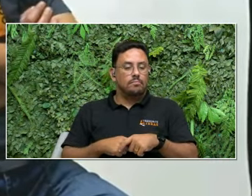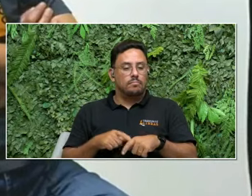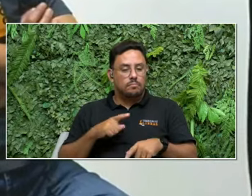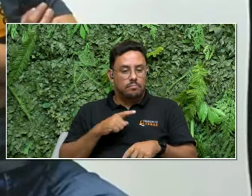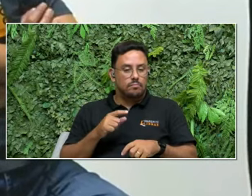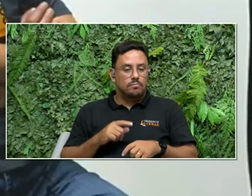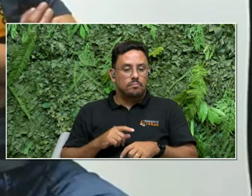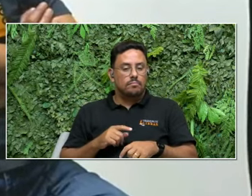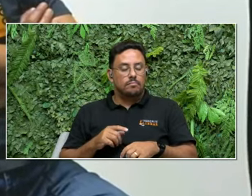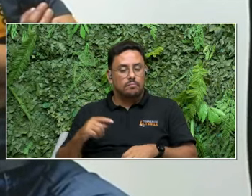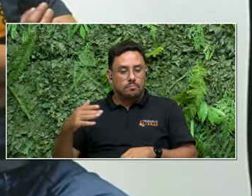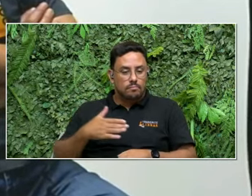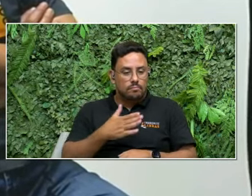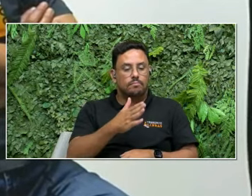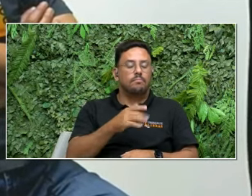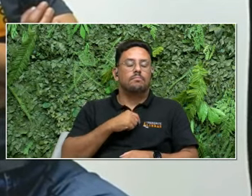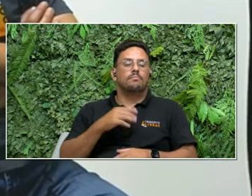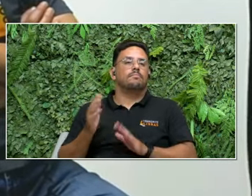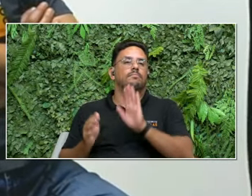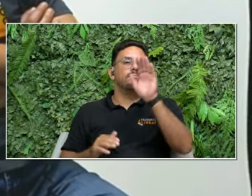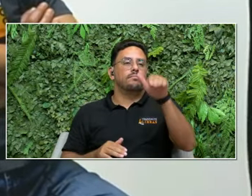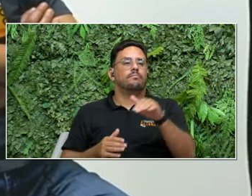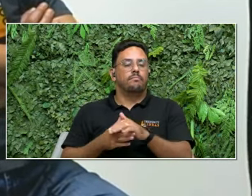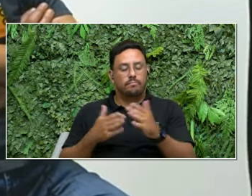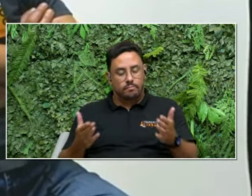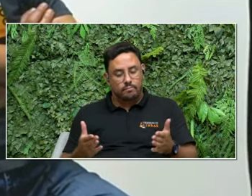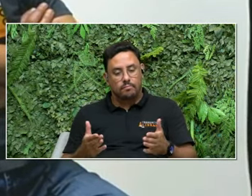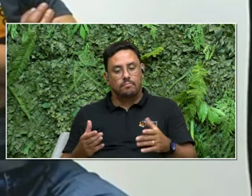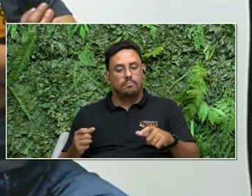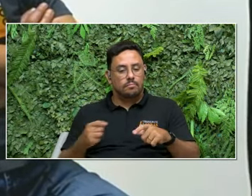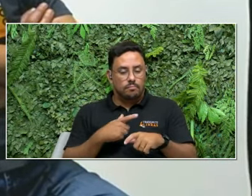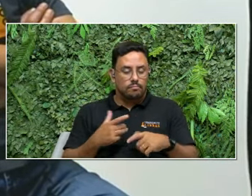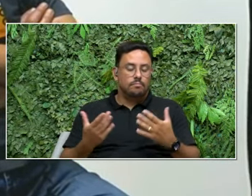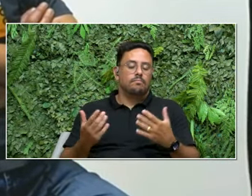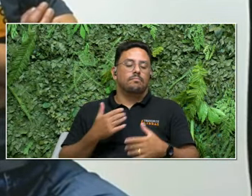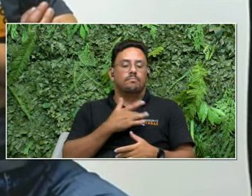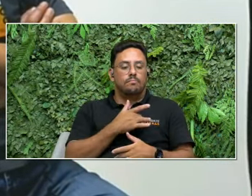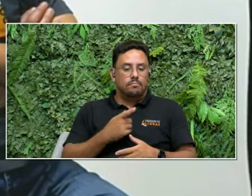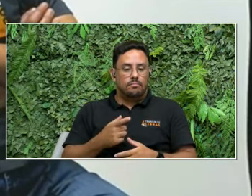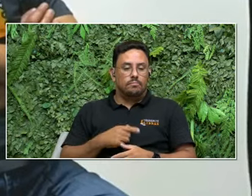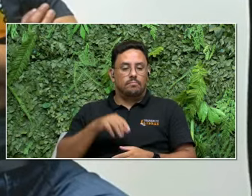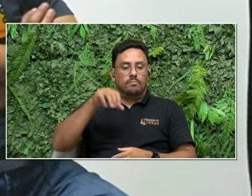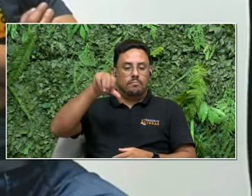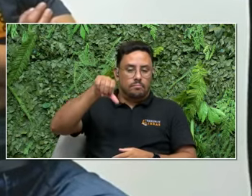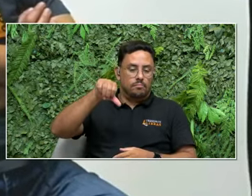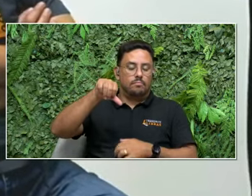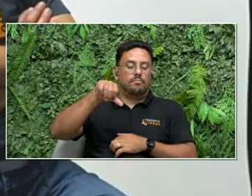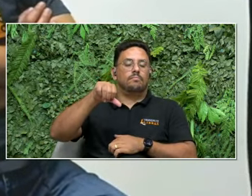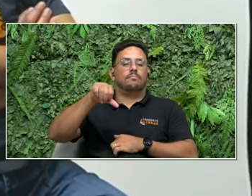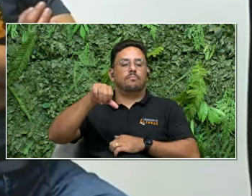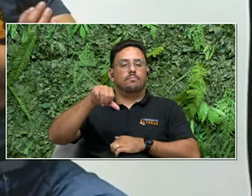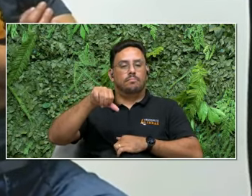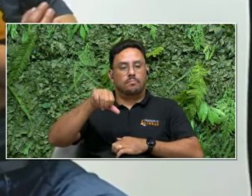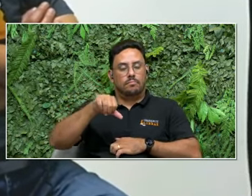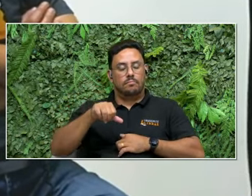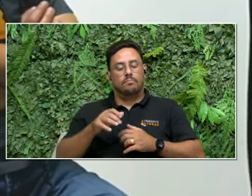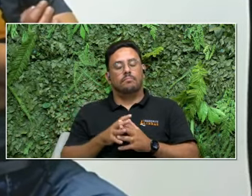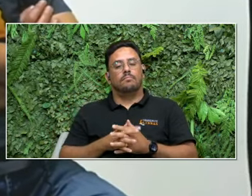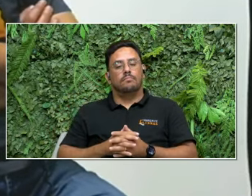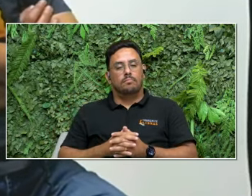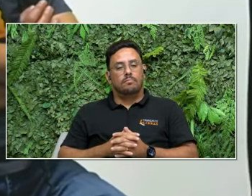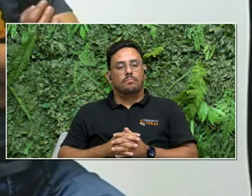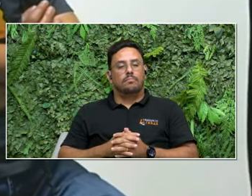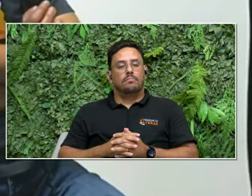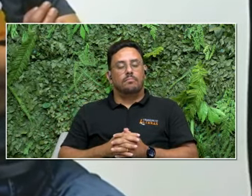entrada da da grande área acabou chutando por cima do gol do Everson mas a nota para ele vai ser nove muito bem nove para o mathius